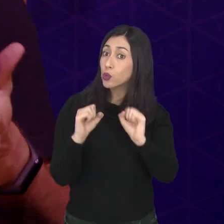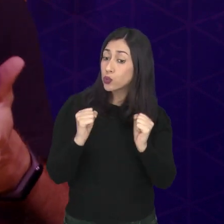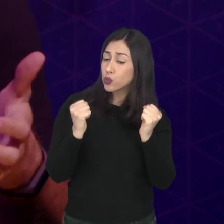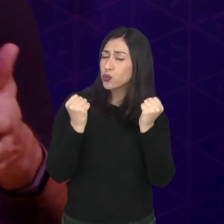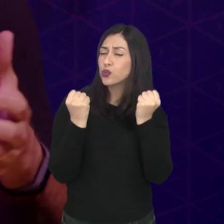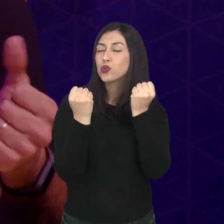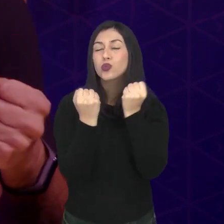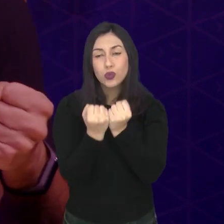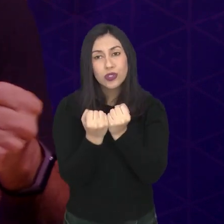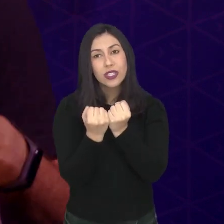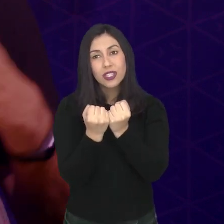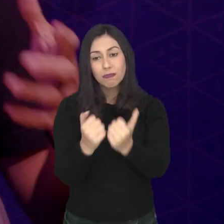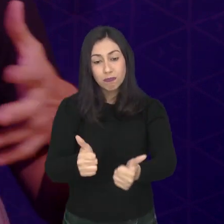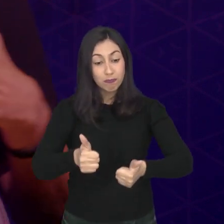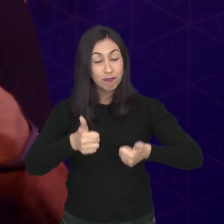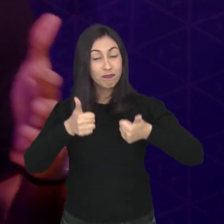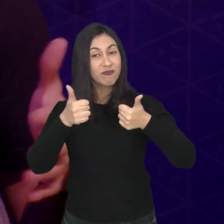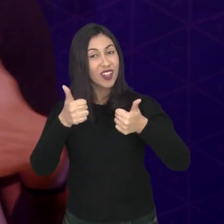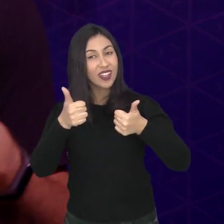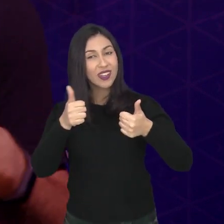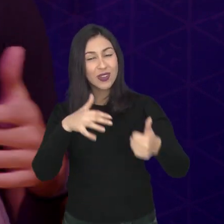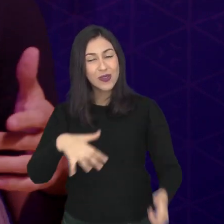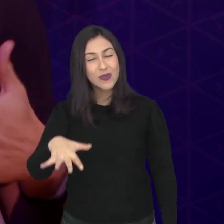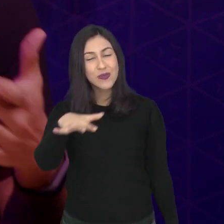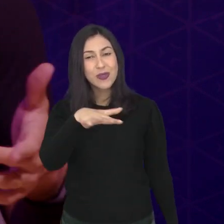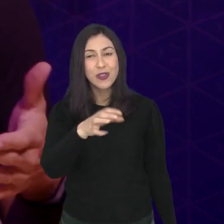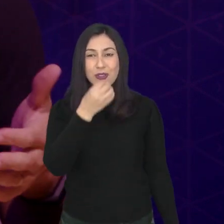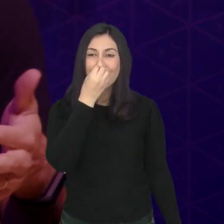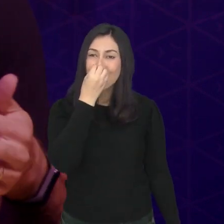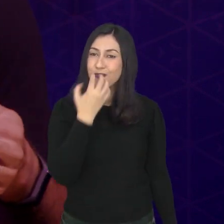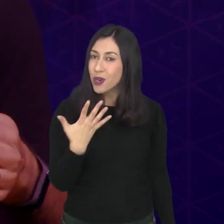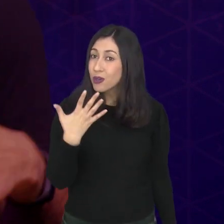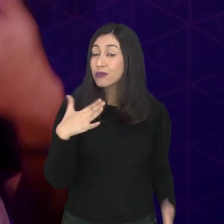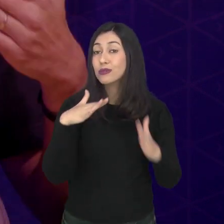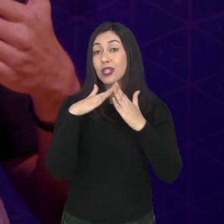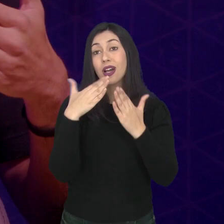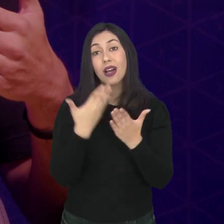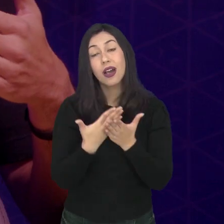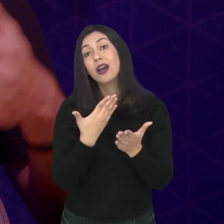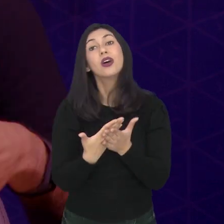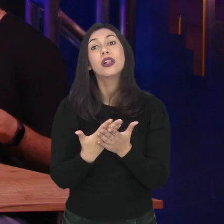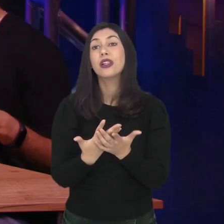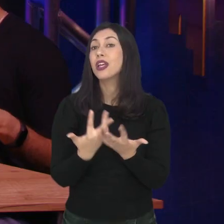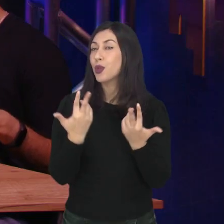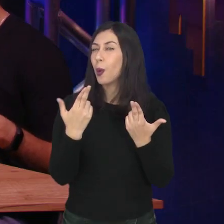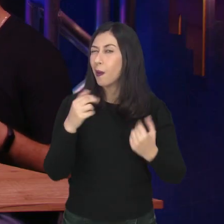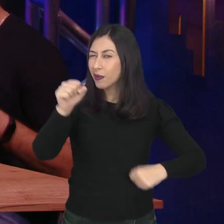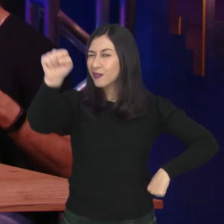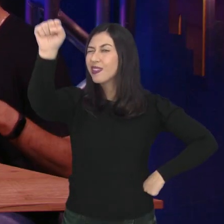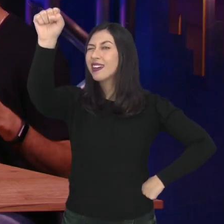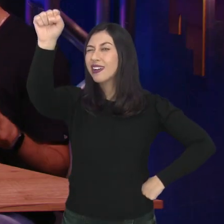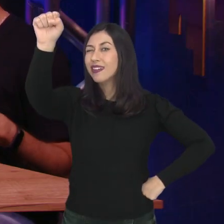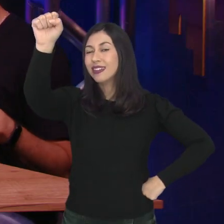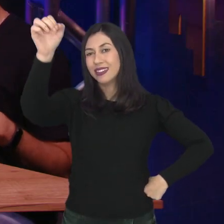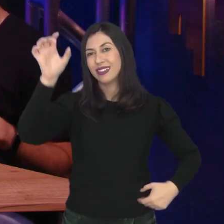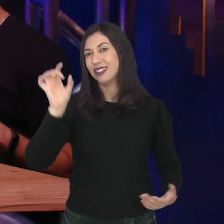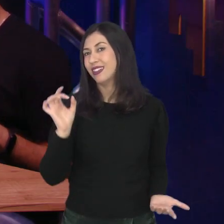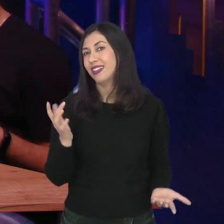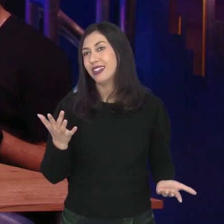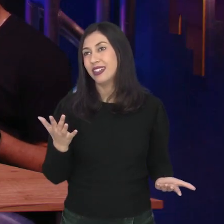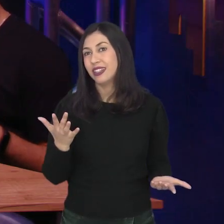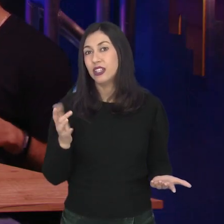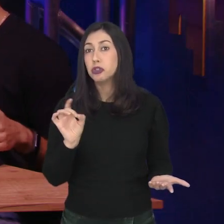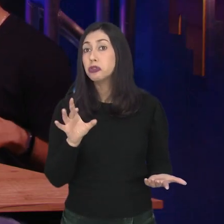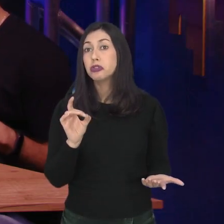defensor, né? Da positividade, do ambiente bom dentro da escola, ele seja um herói, né? E não